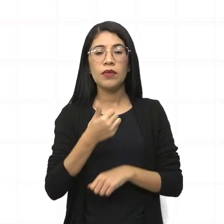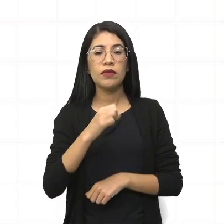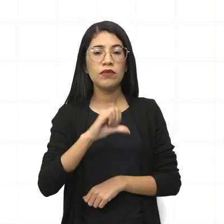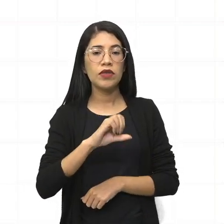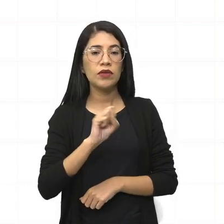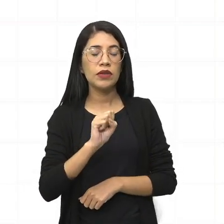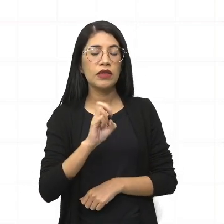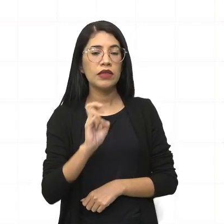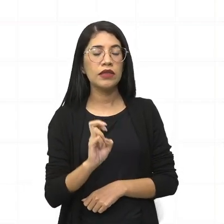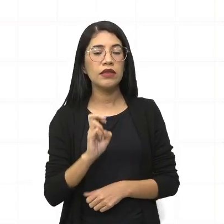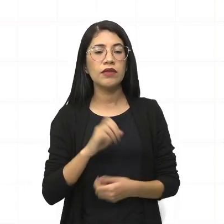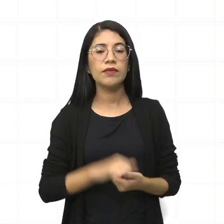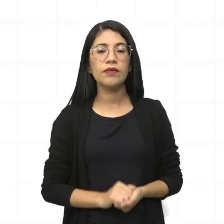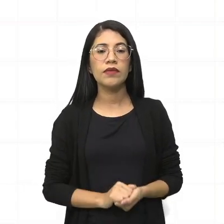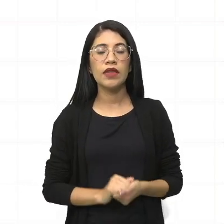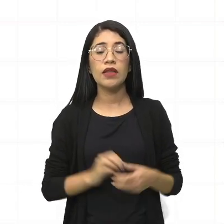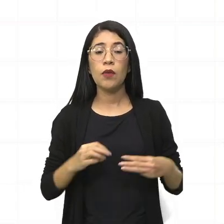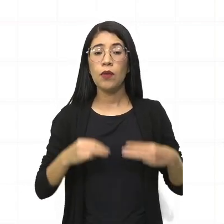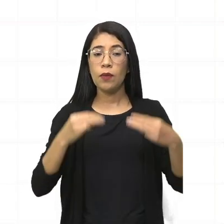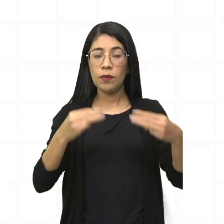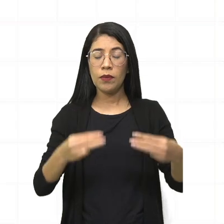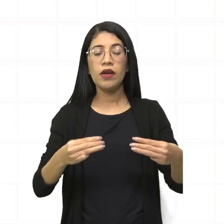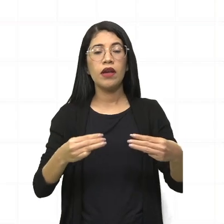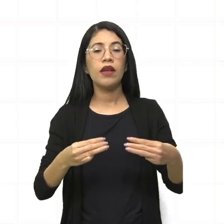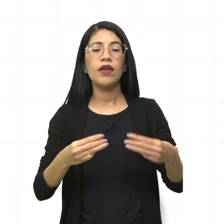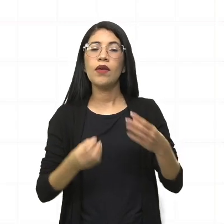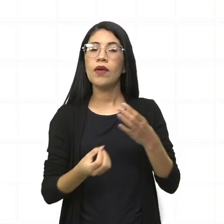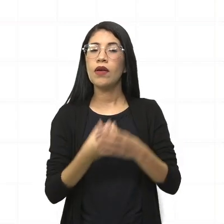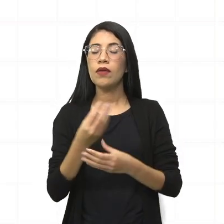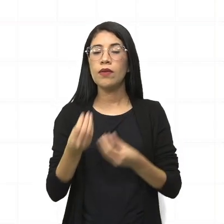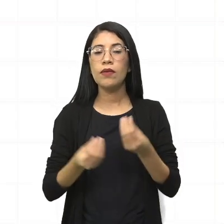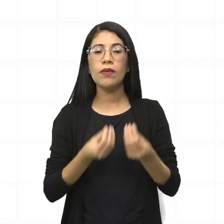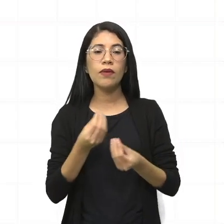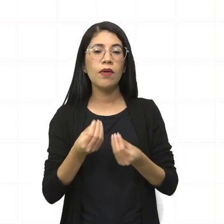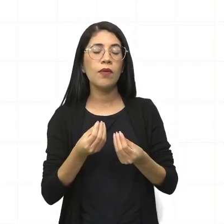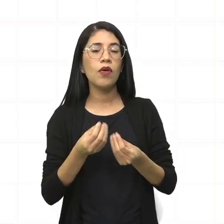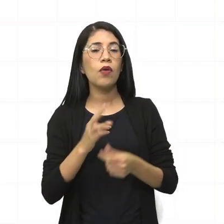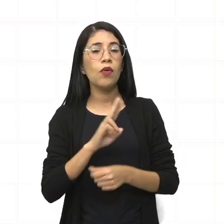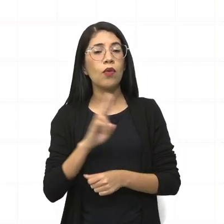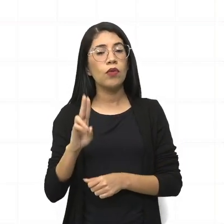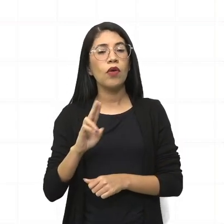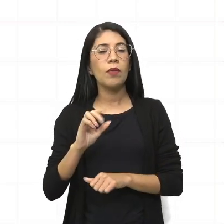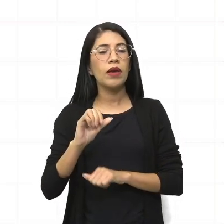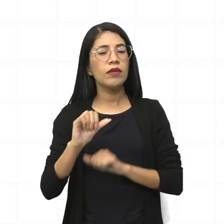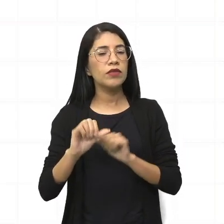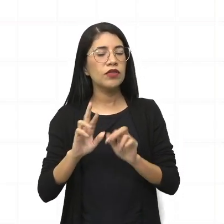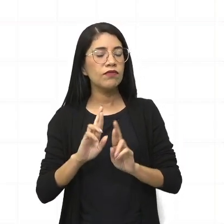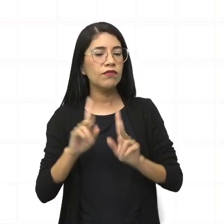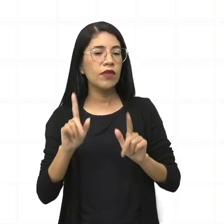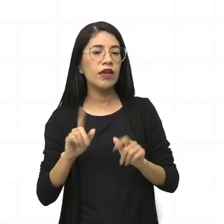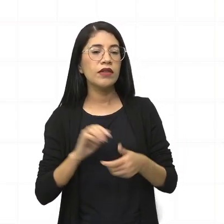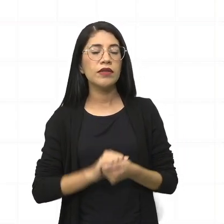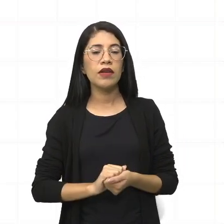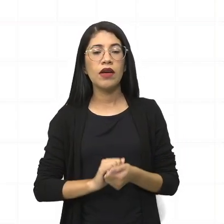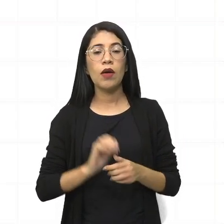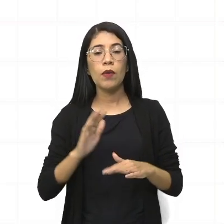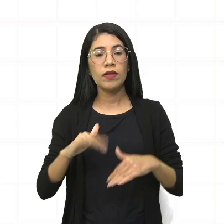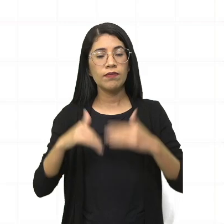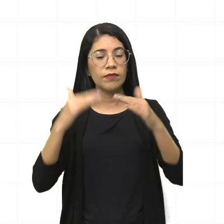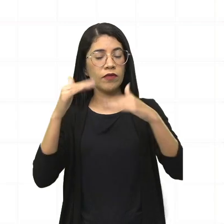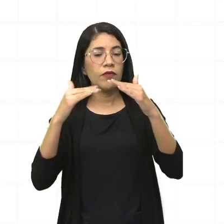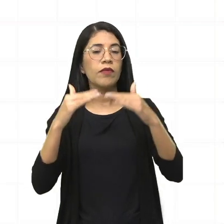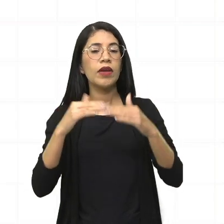1985, né? O Ministério, inicialmente, ele foi criado com o nome de Ministério do Desenvolvimento Urbano e do